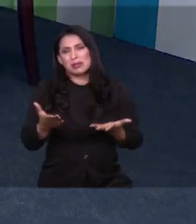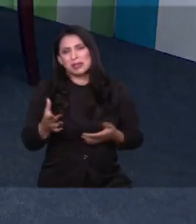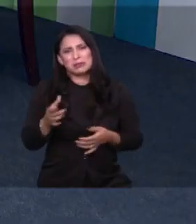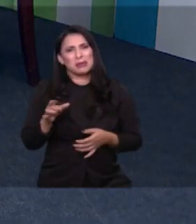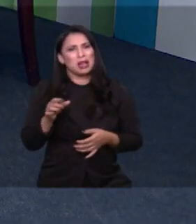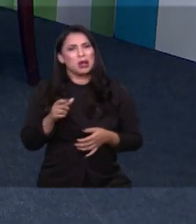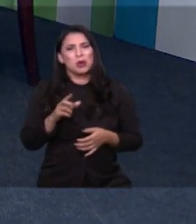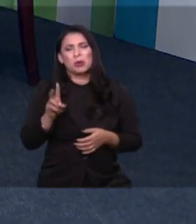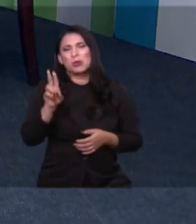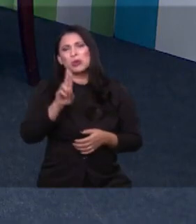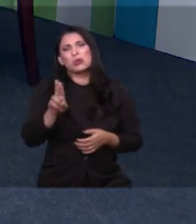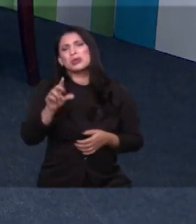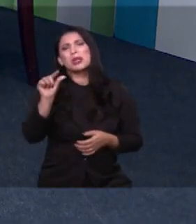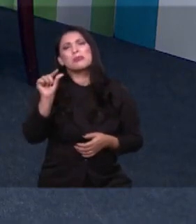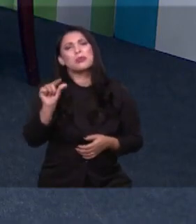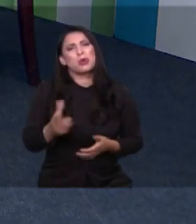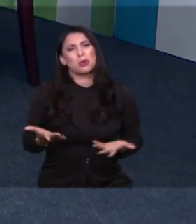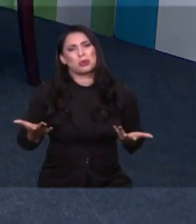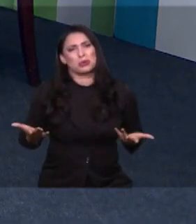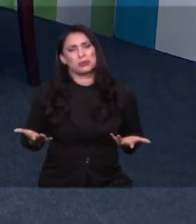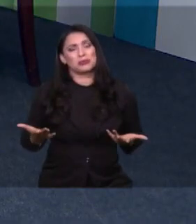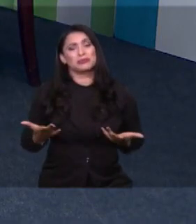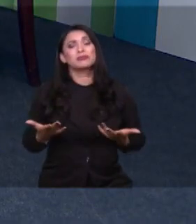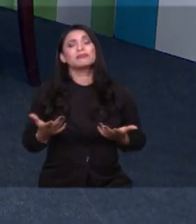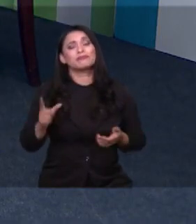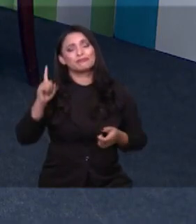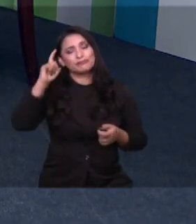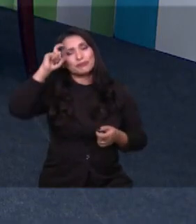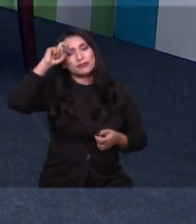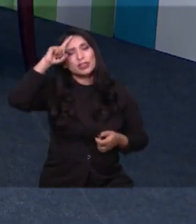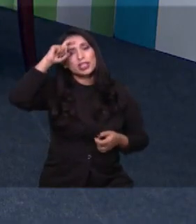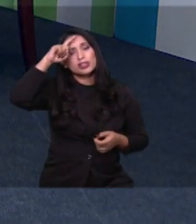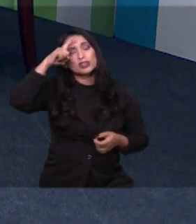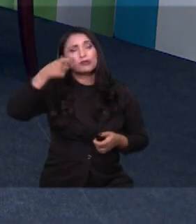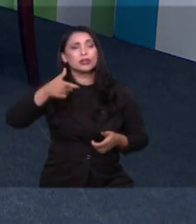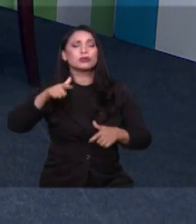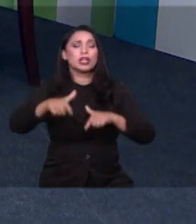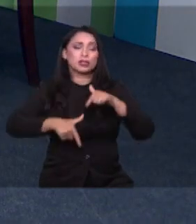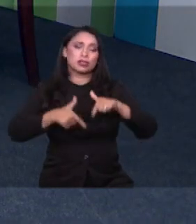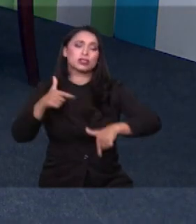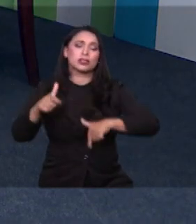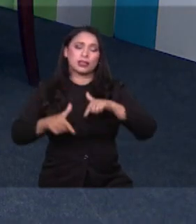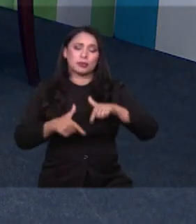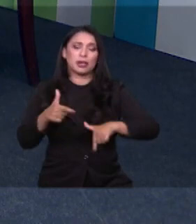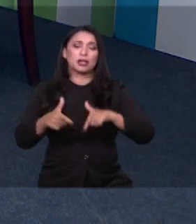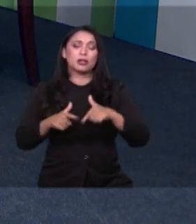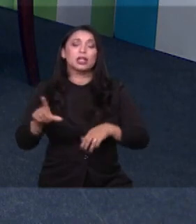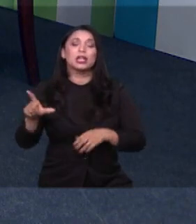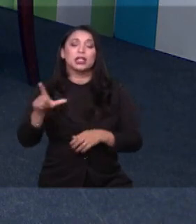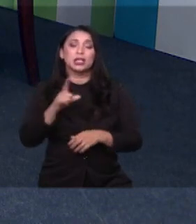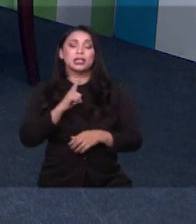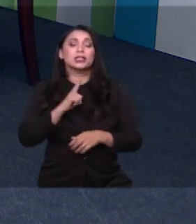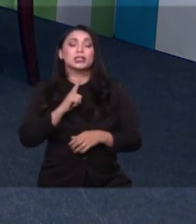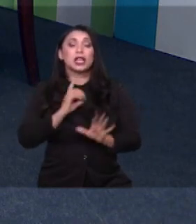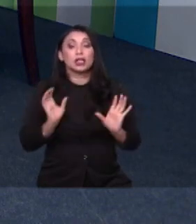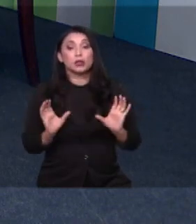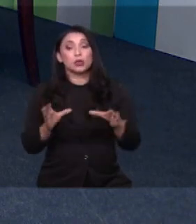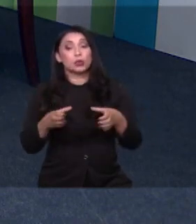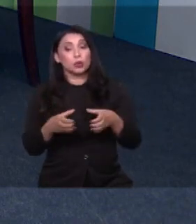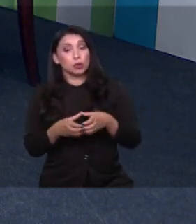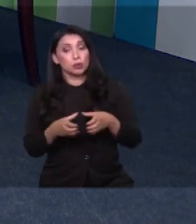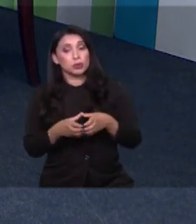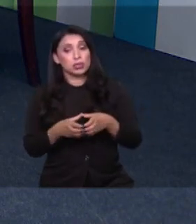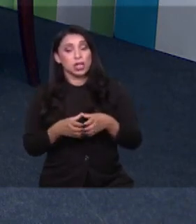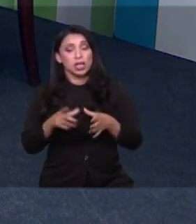pouco utilizados. E aí fica essa dificuldade da empregabilidade, né? E tem determinados grupos que